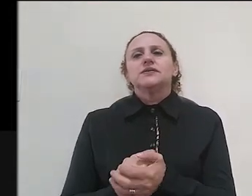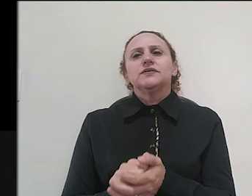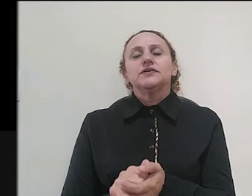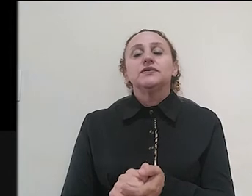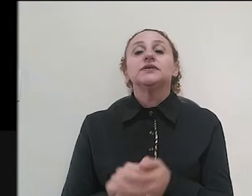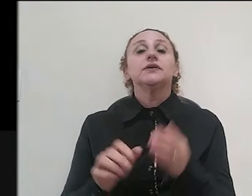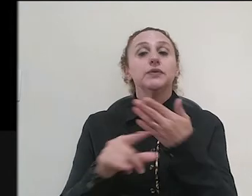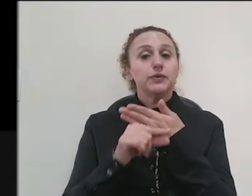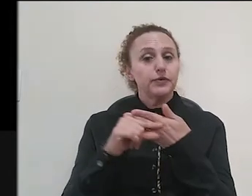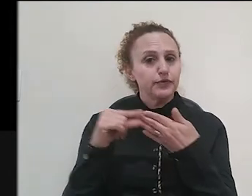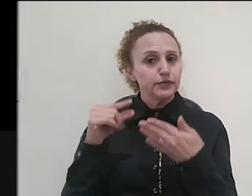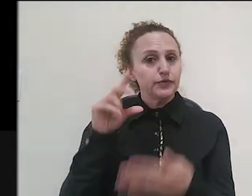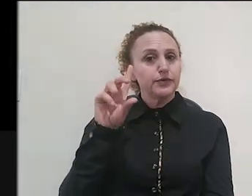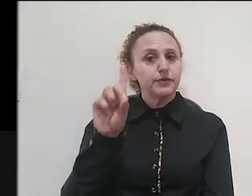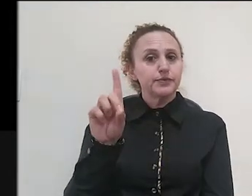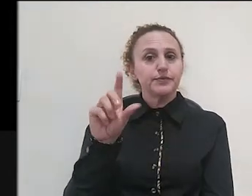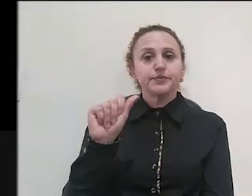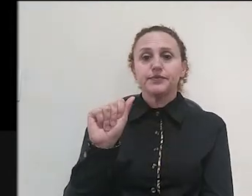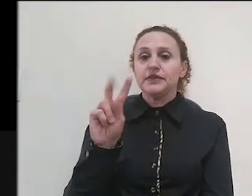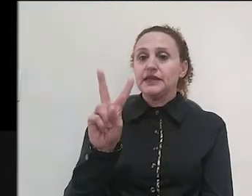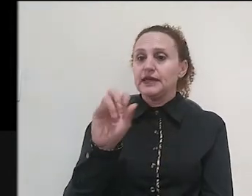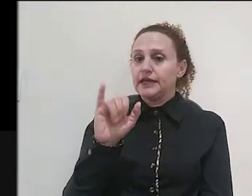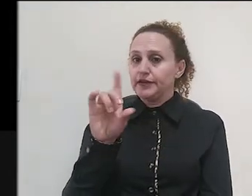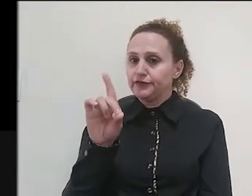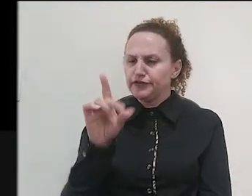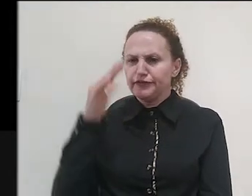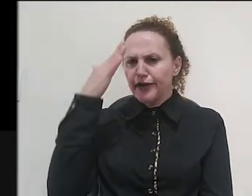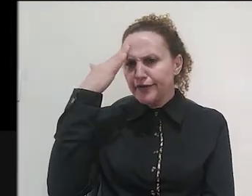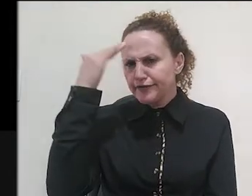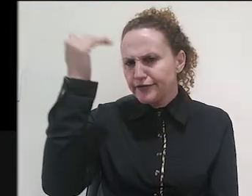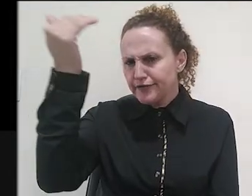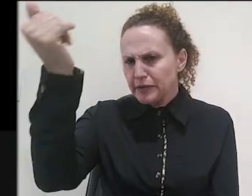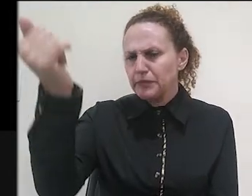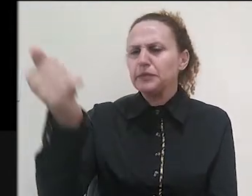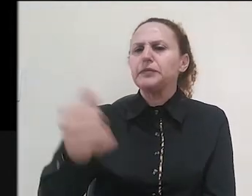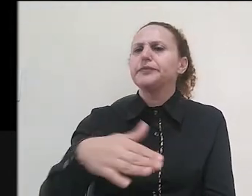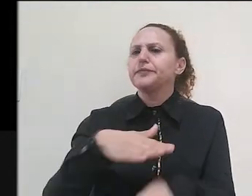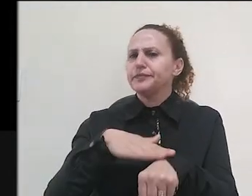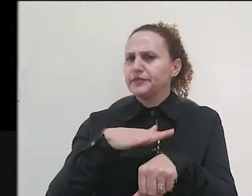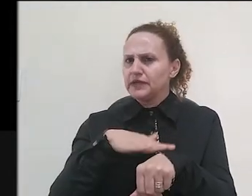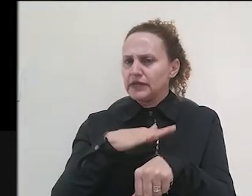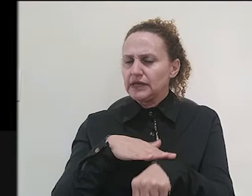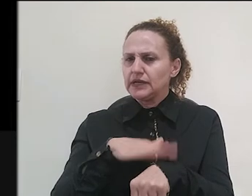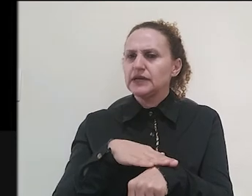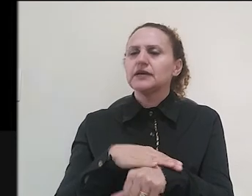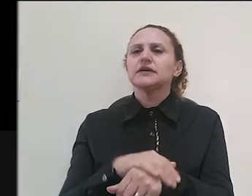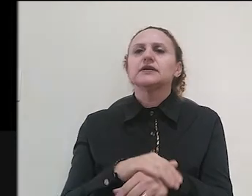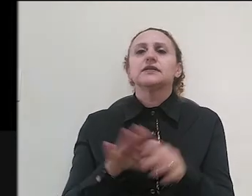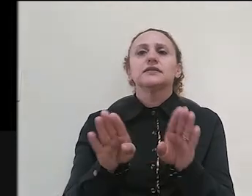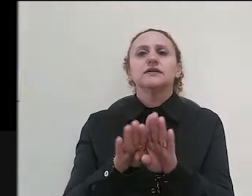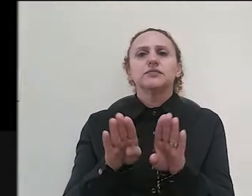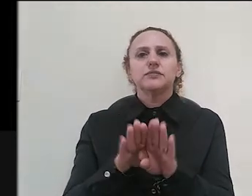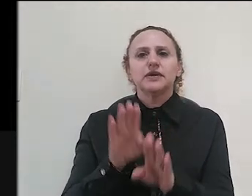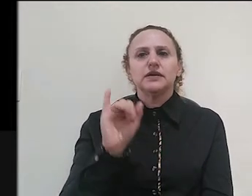O Davi é um pintor famoso também dessa época, assim como Ingres.